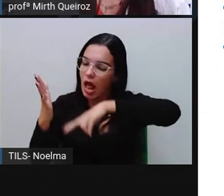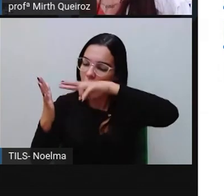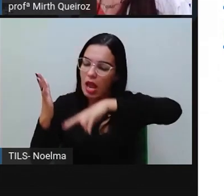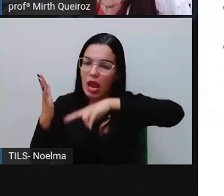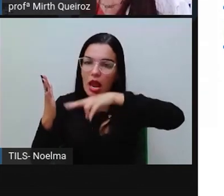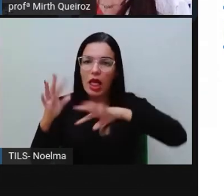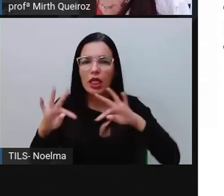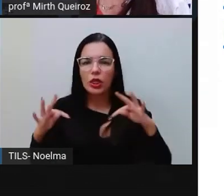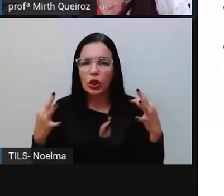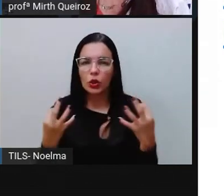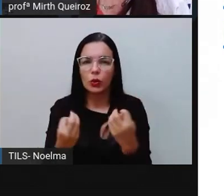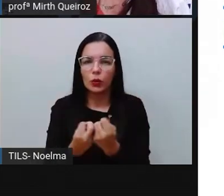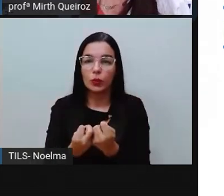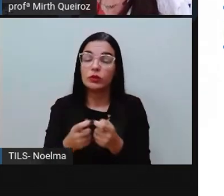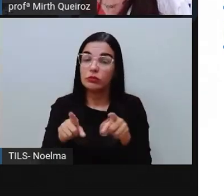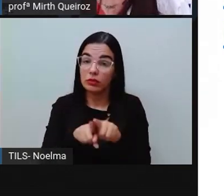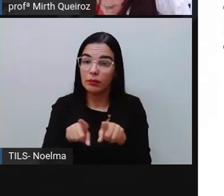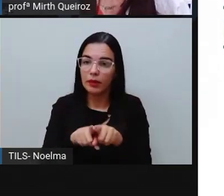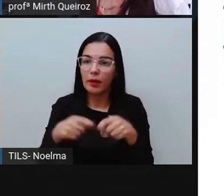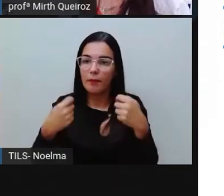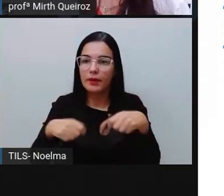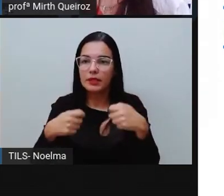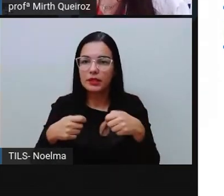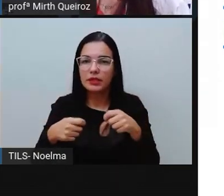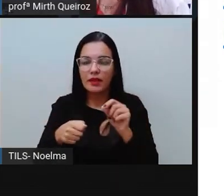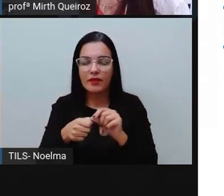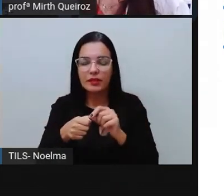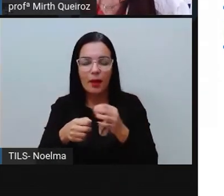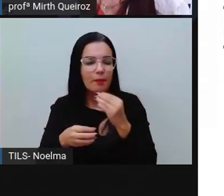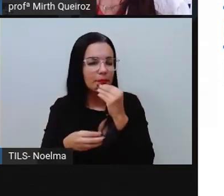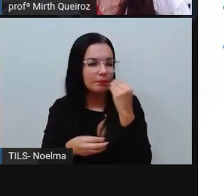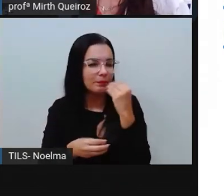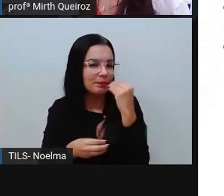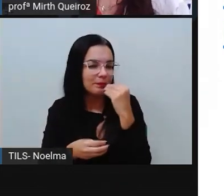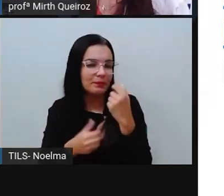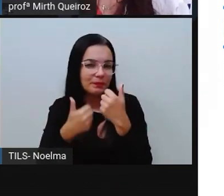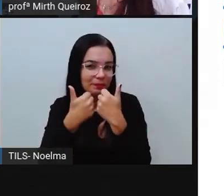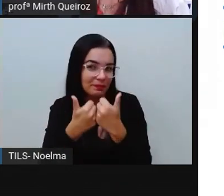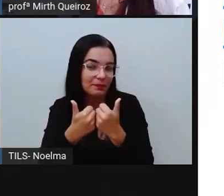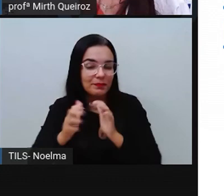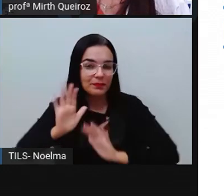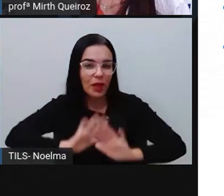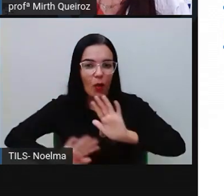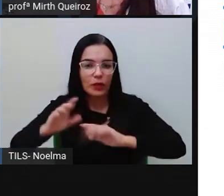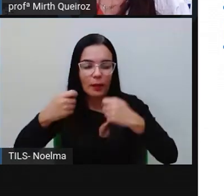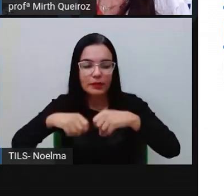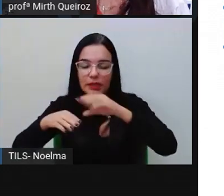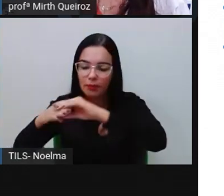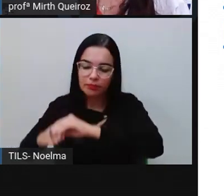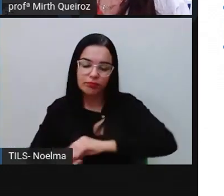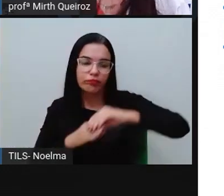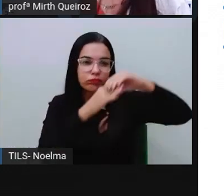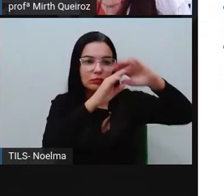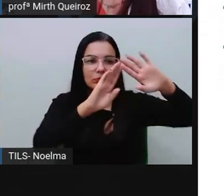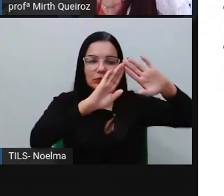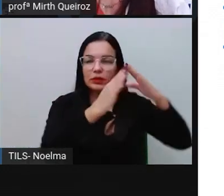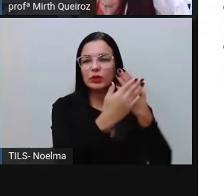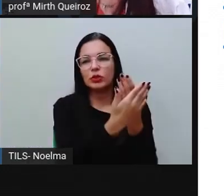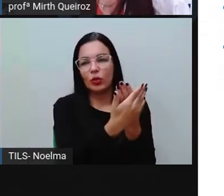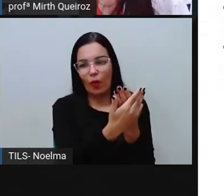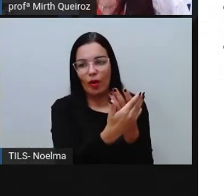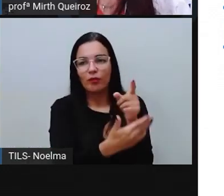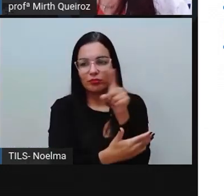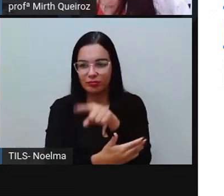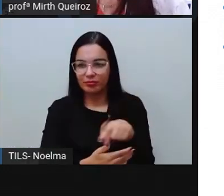direitinho e realizem essas atividades com muito capricho, com muito cuidado, que deverão ser devolvidas às escolas